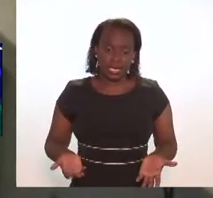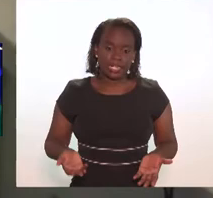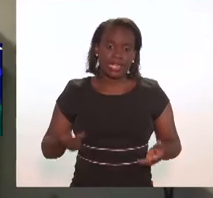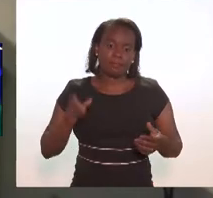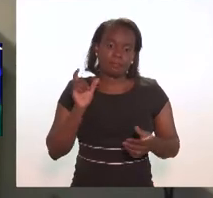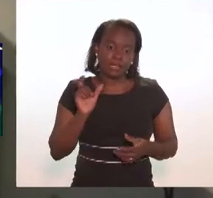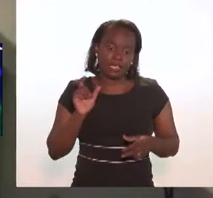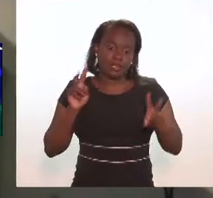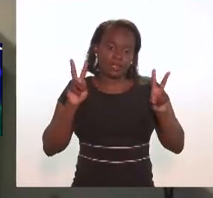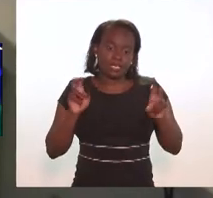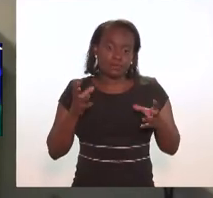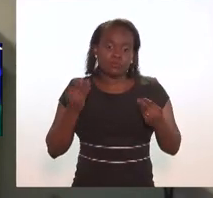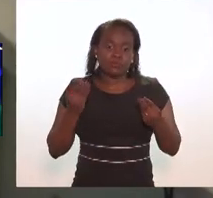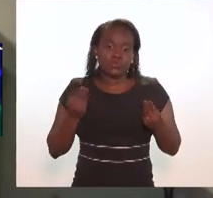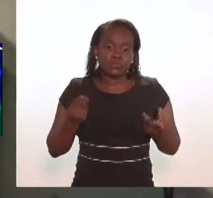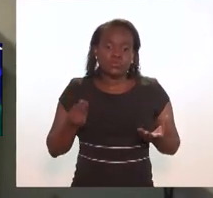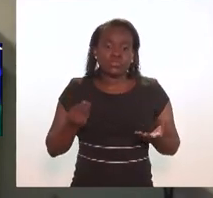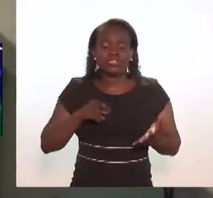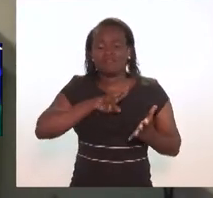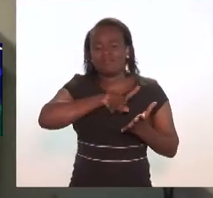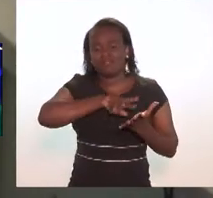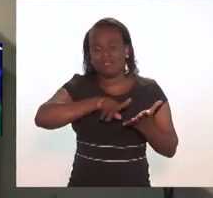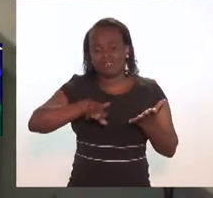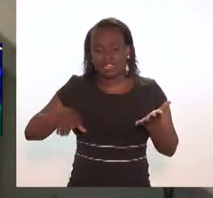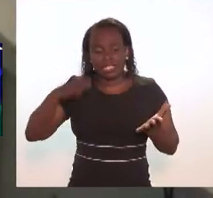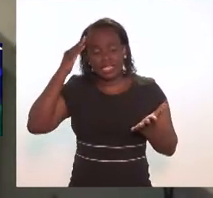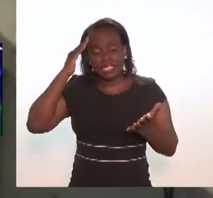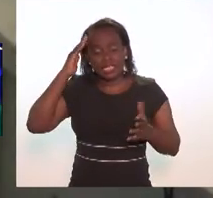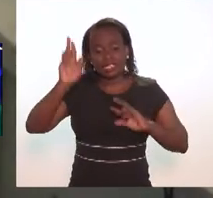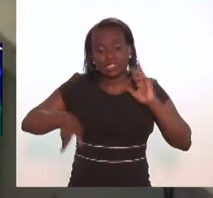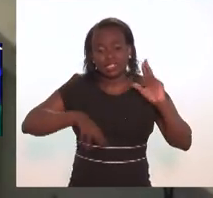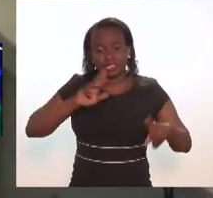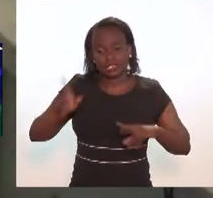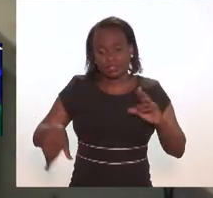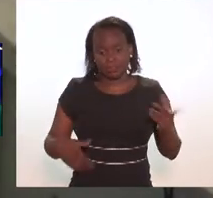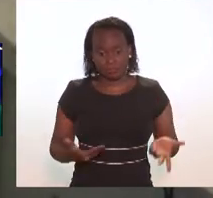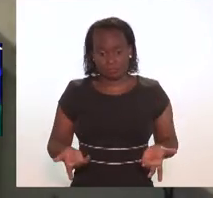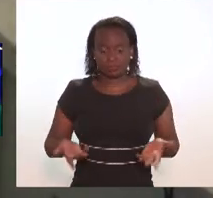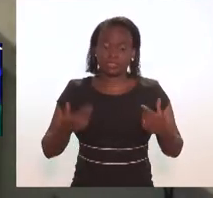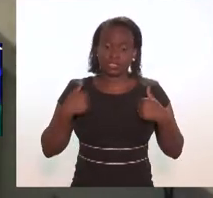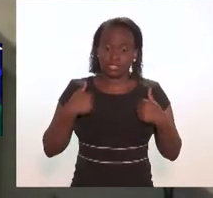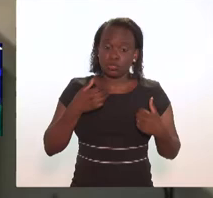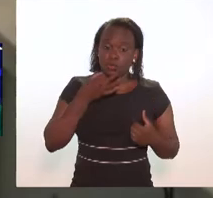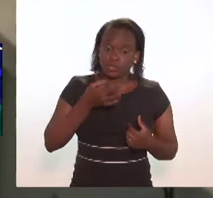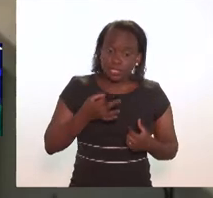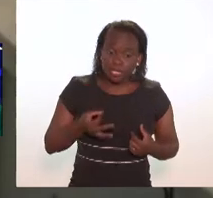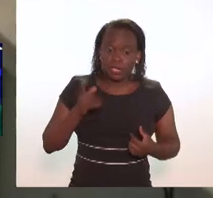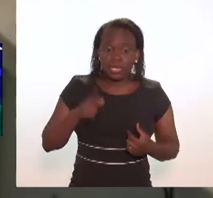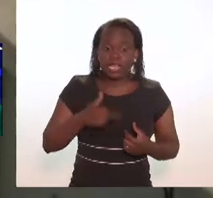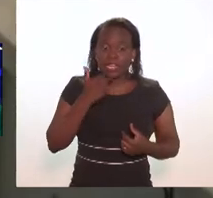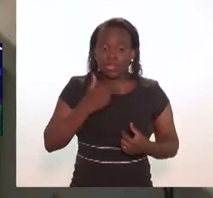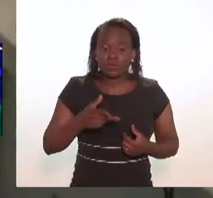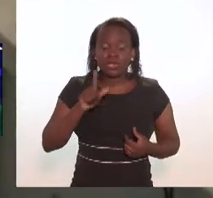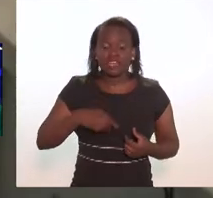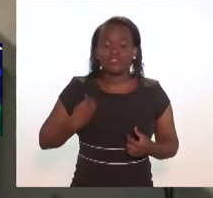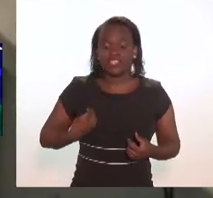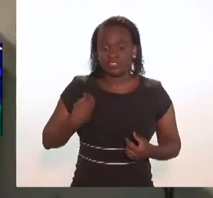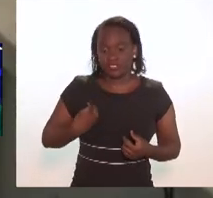termo de muitas e diversas interpretações. Para mim, a língua é